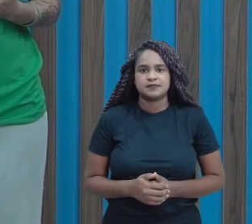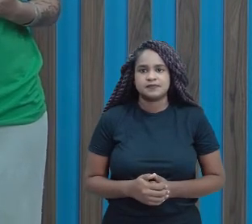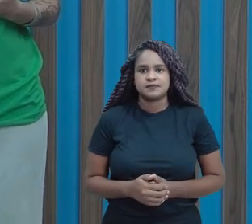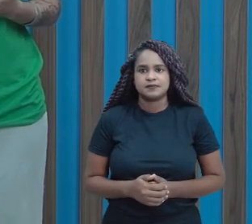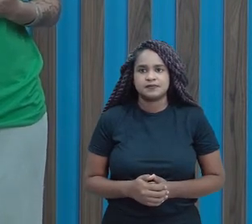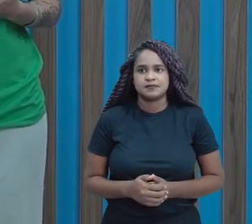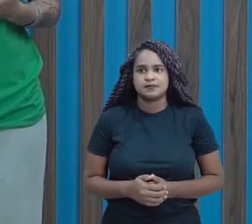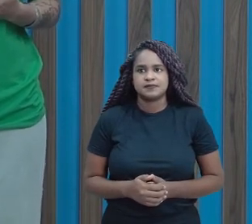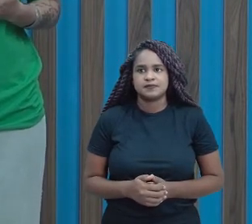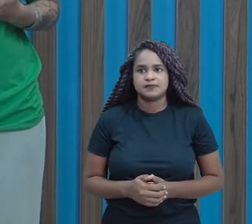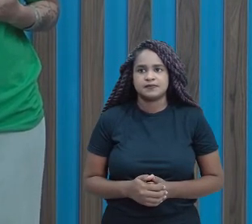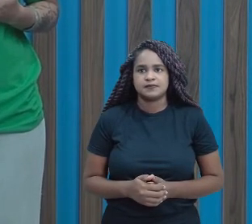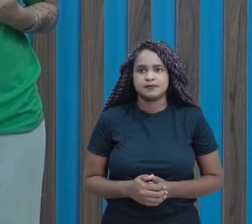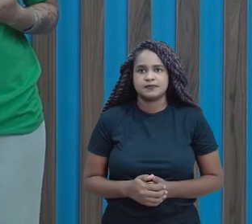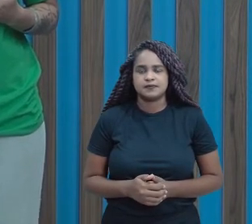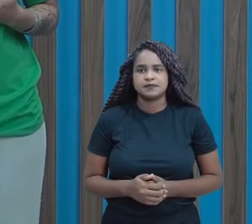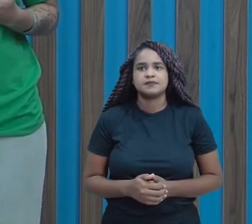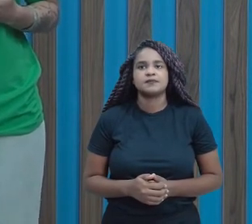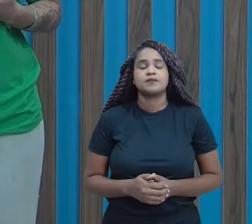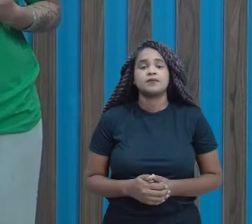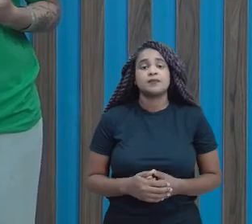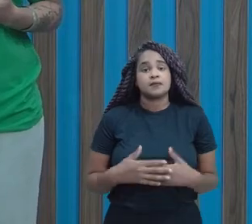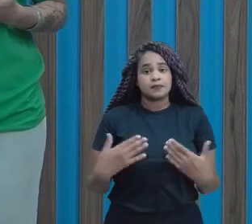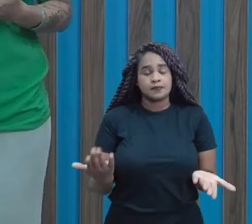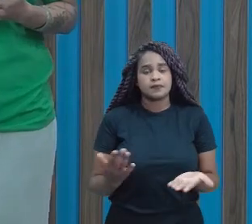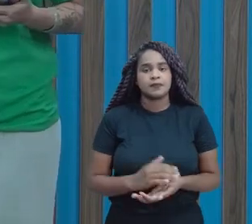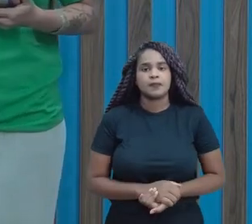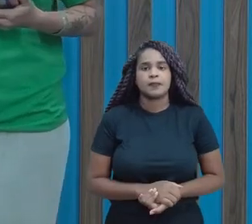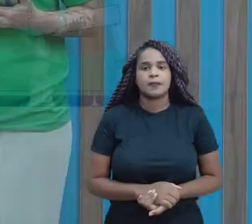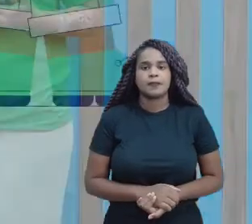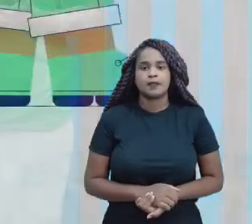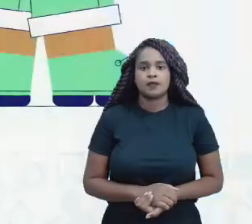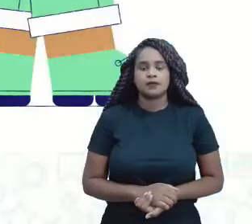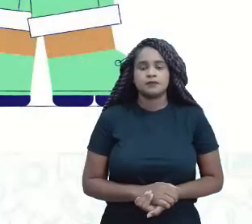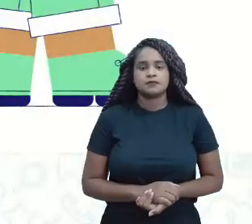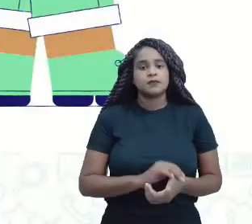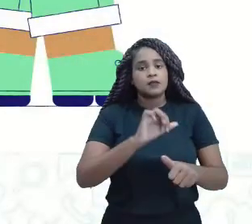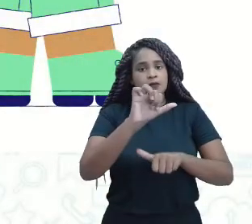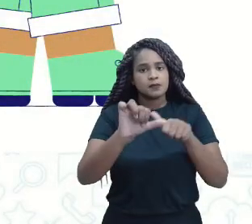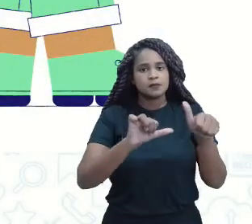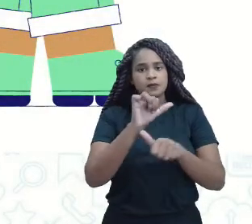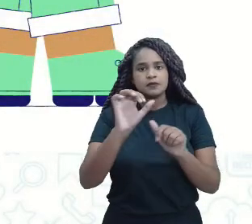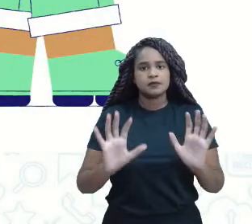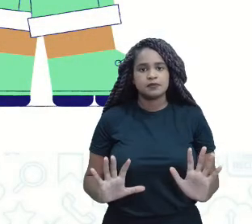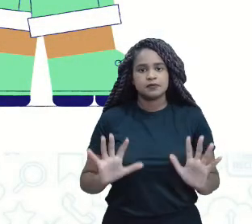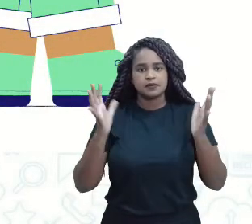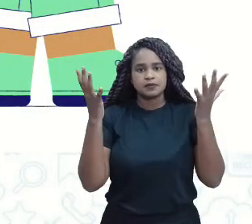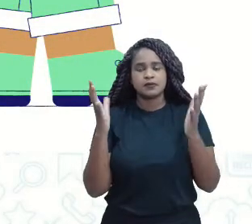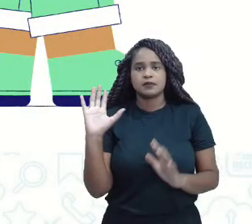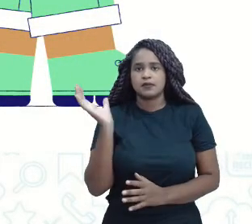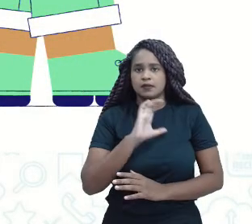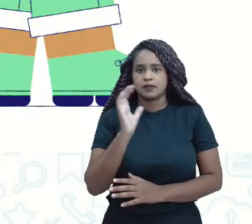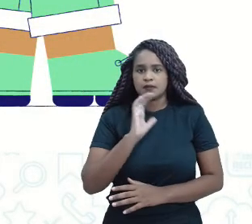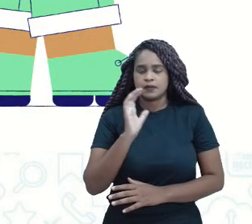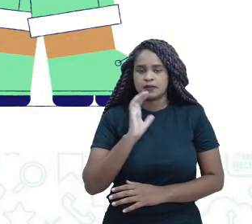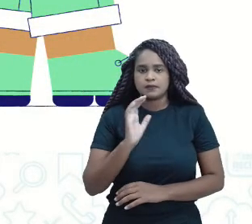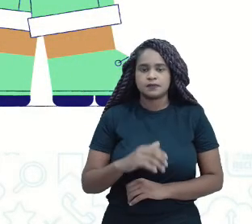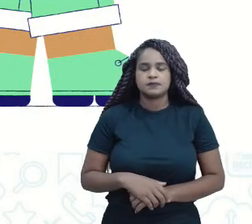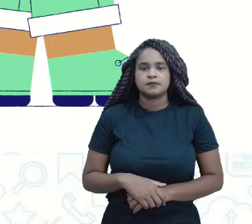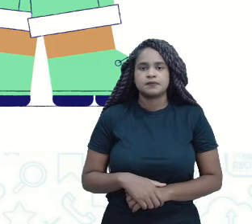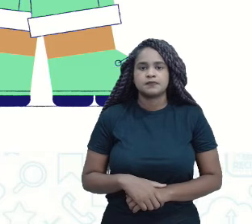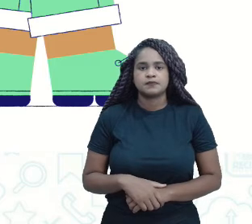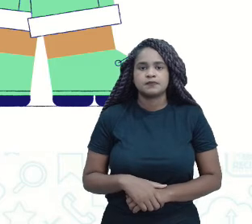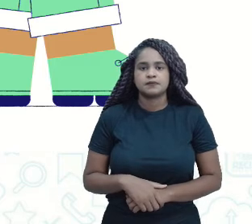Oi. Oi. Foi? Bom, então as mudanças climáticas, né, em destaque aqui, rapidamente a gente